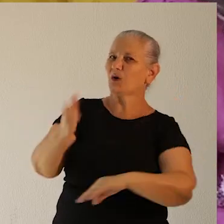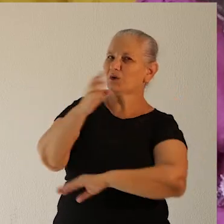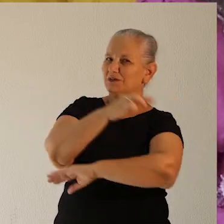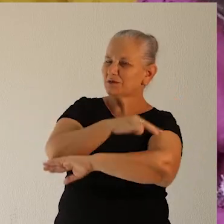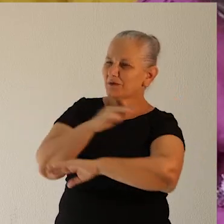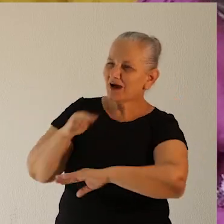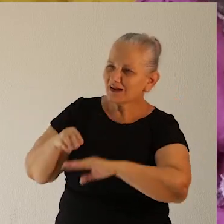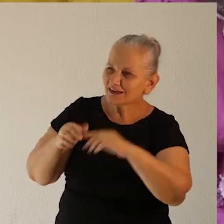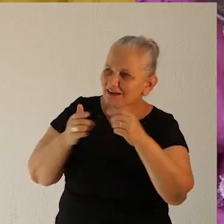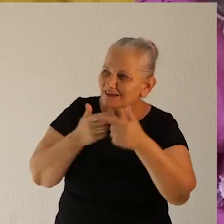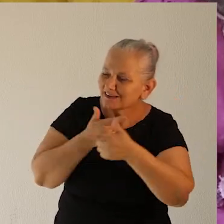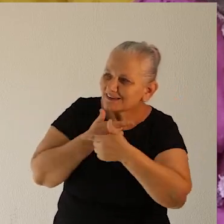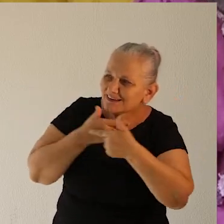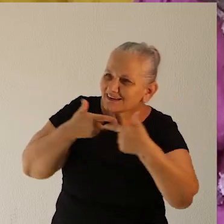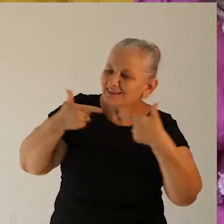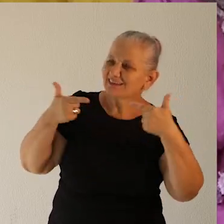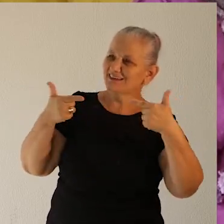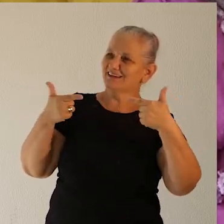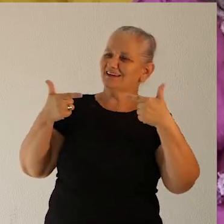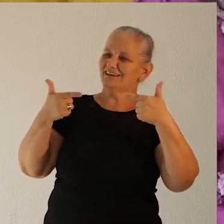sorria.